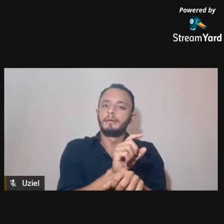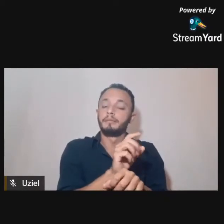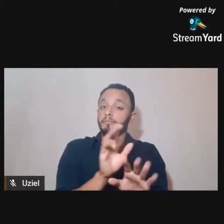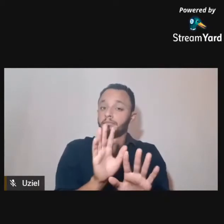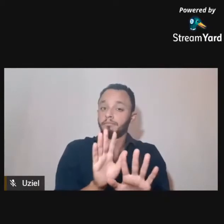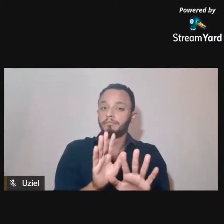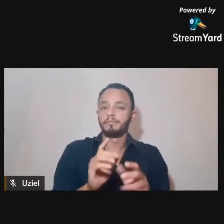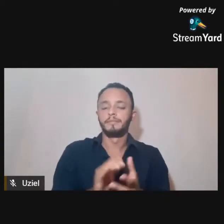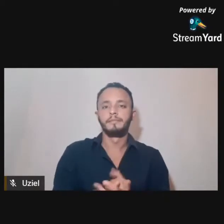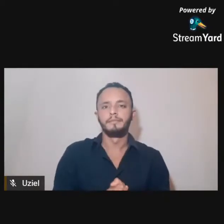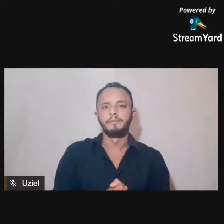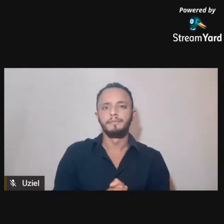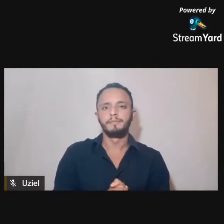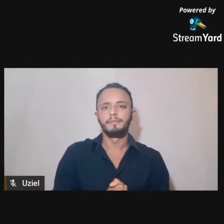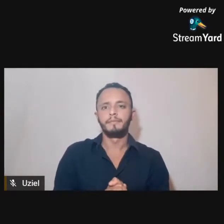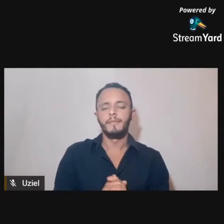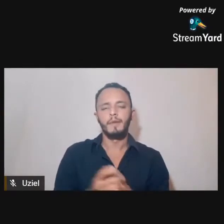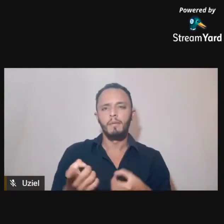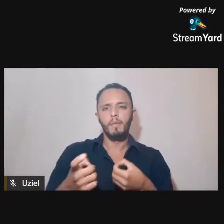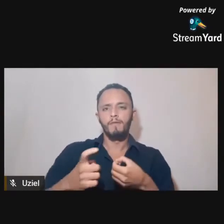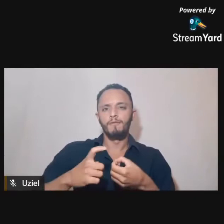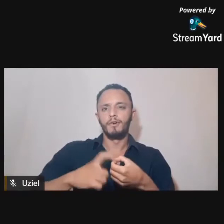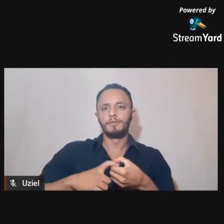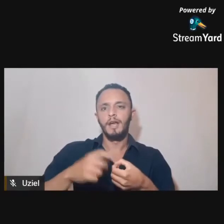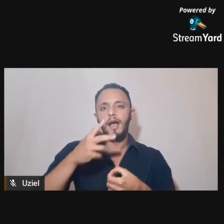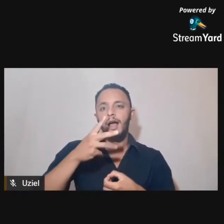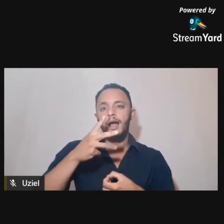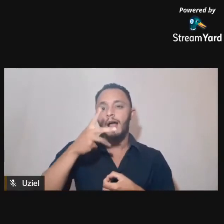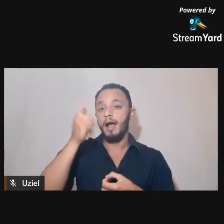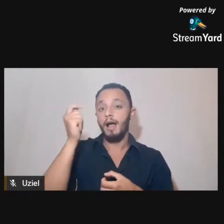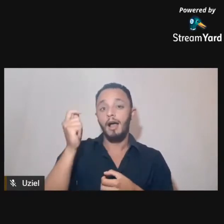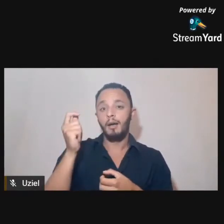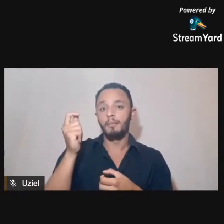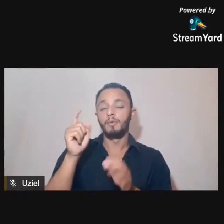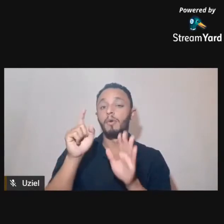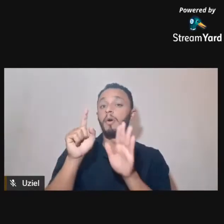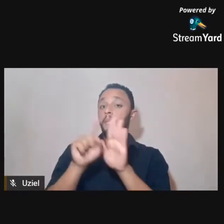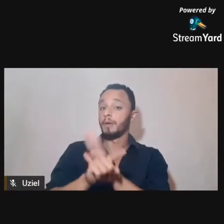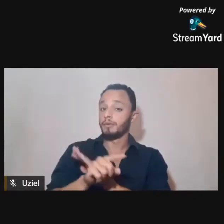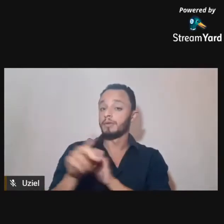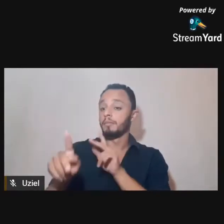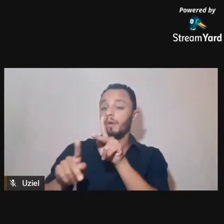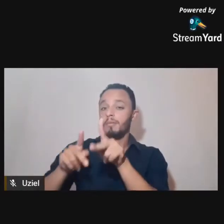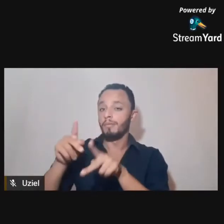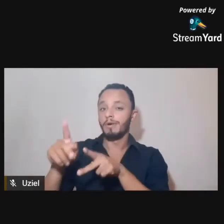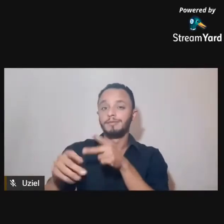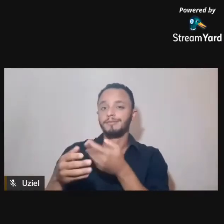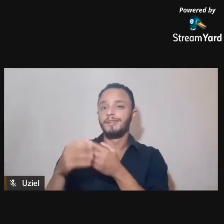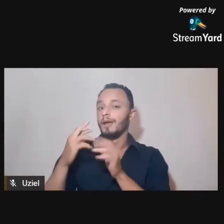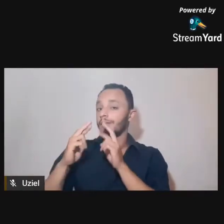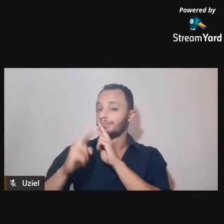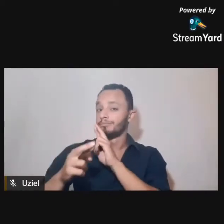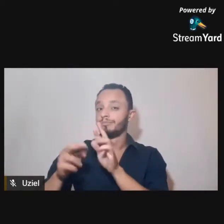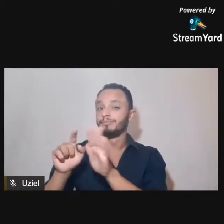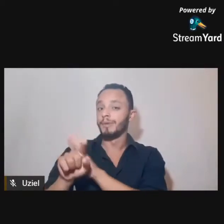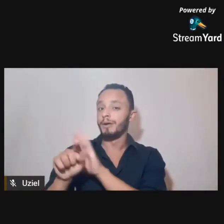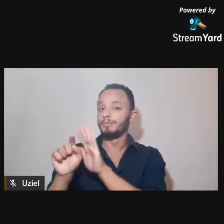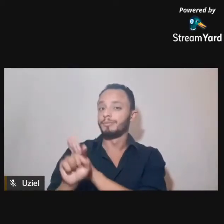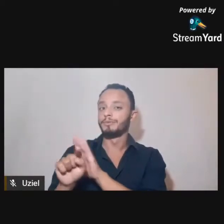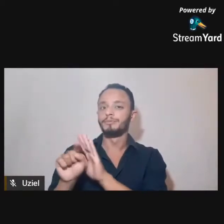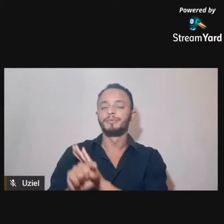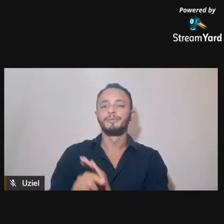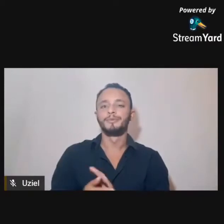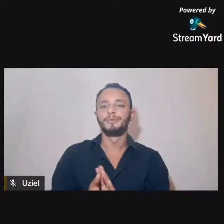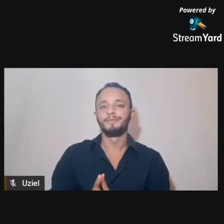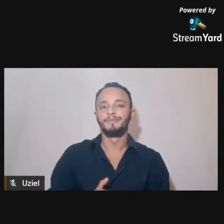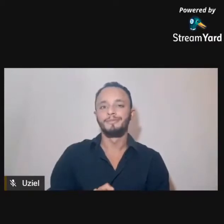Eu acho que a gente pode voltar rapidamente com as perguntas do público, né? Se a gente, assim que tão logo a gente retome aí o